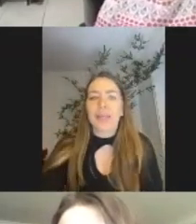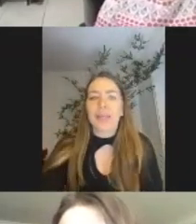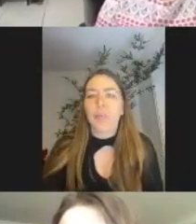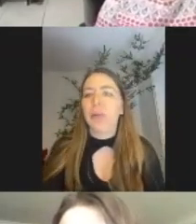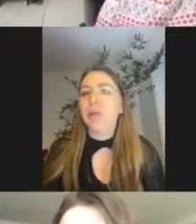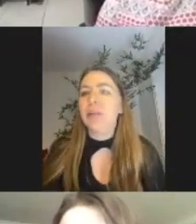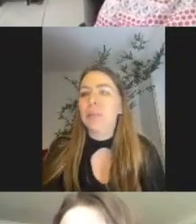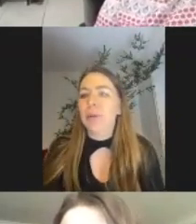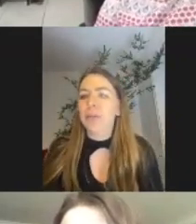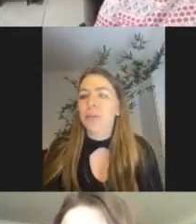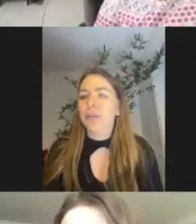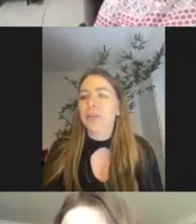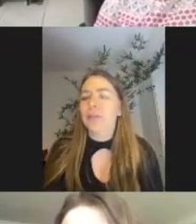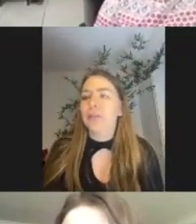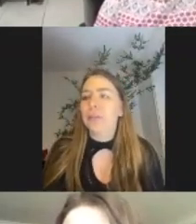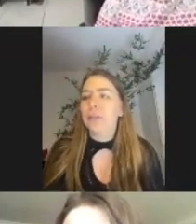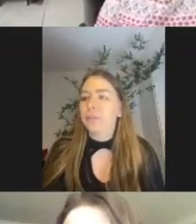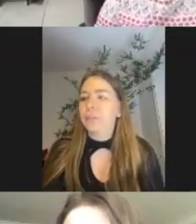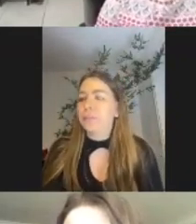pode, né? Seguir, por enquanto, pode...